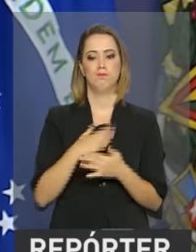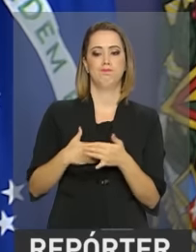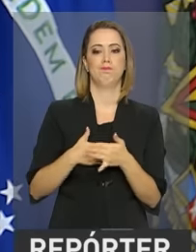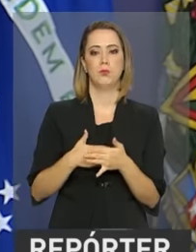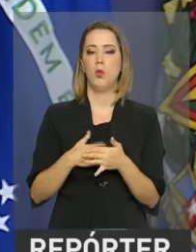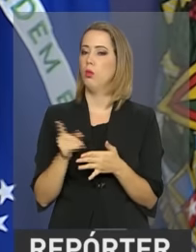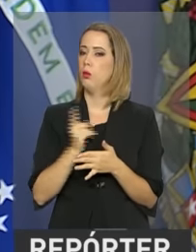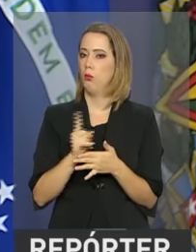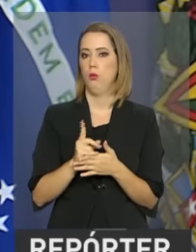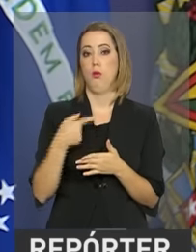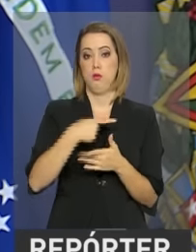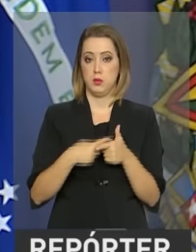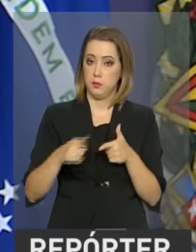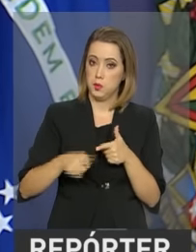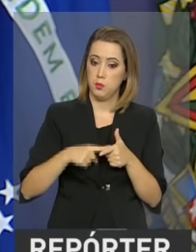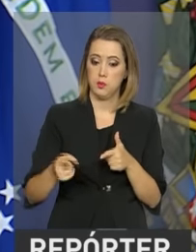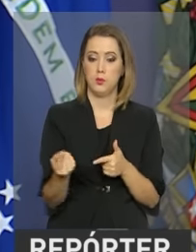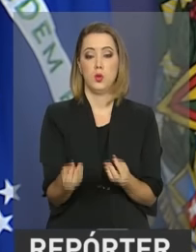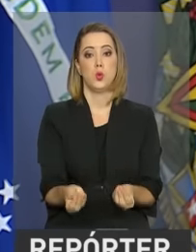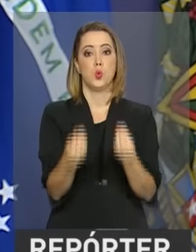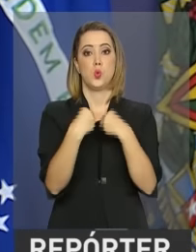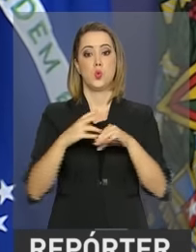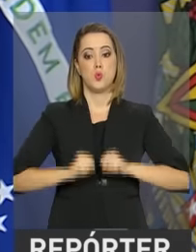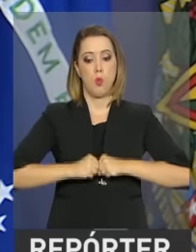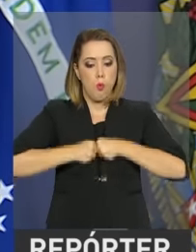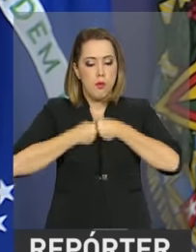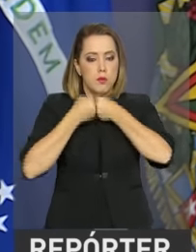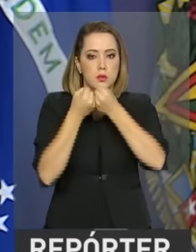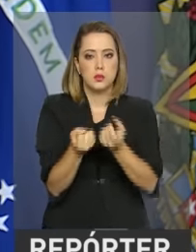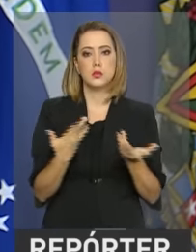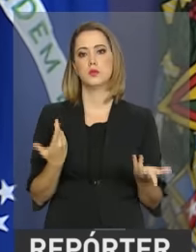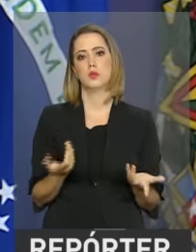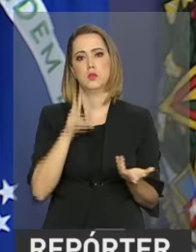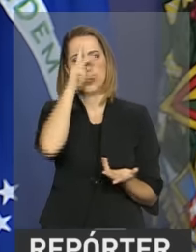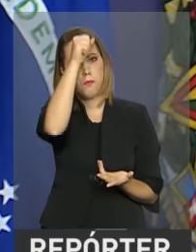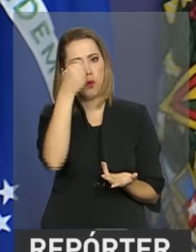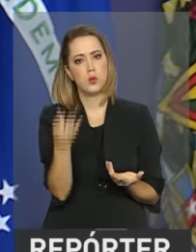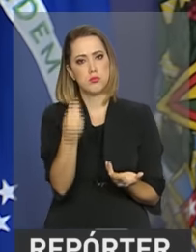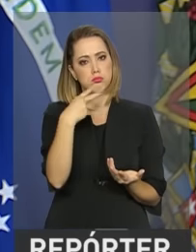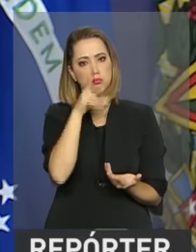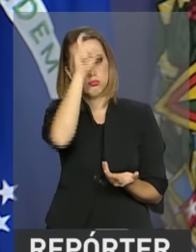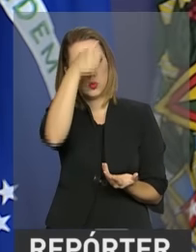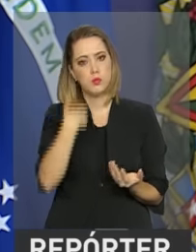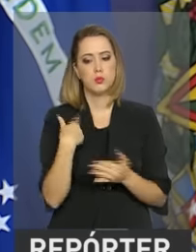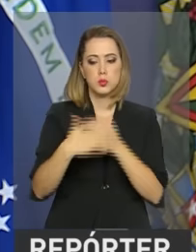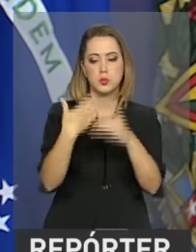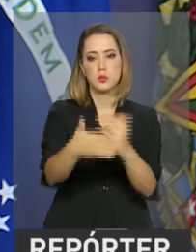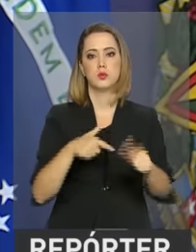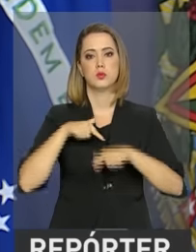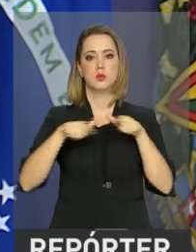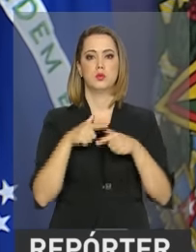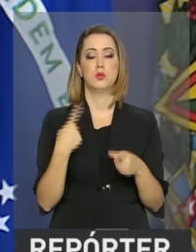e estas dificuldades nos nos mobilizam nos vitalizam nos dão força para continuar porque a nossa